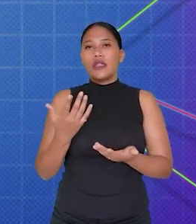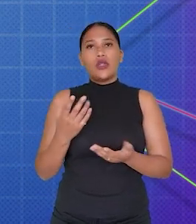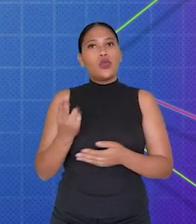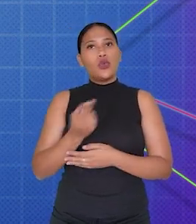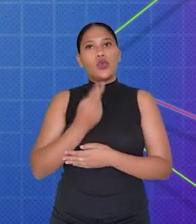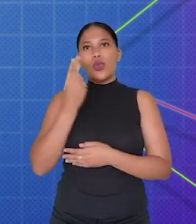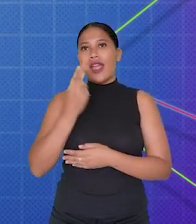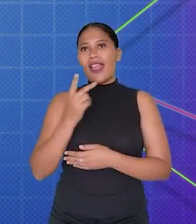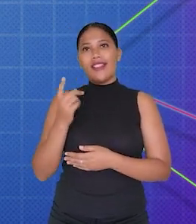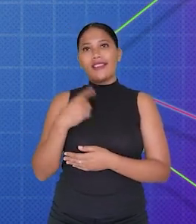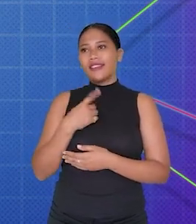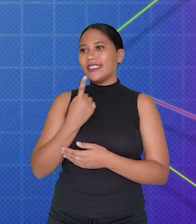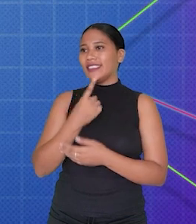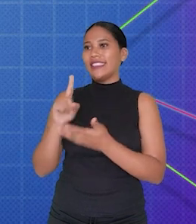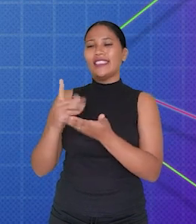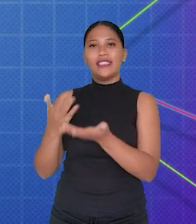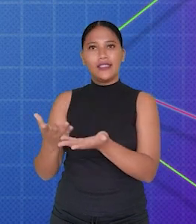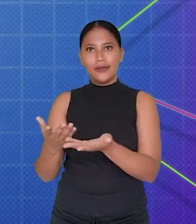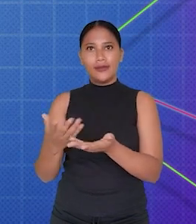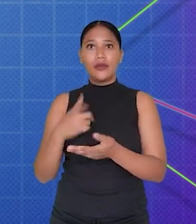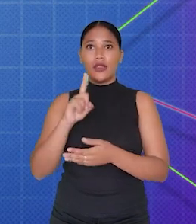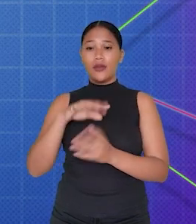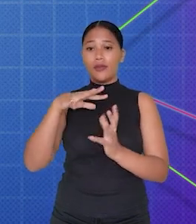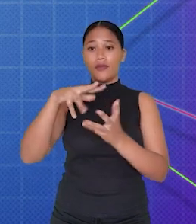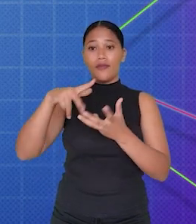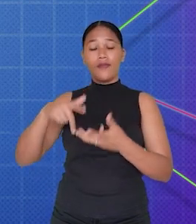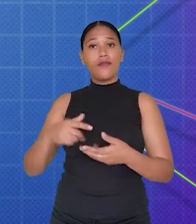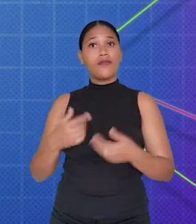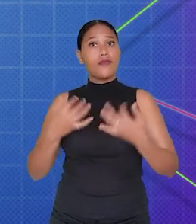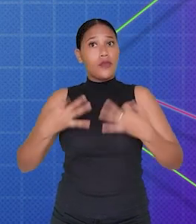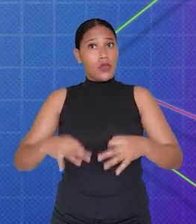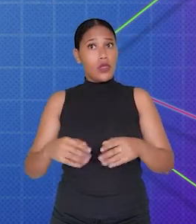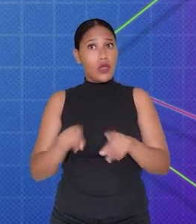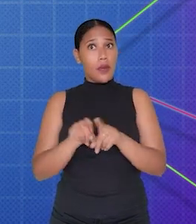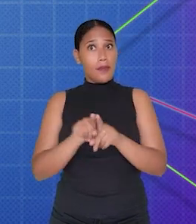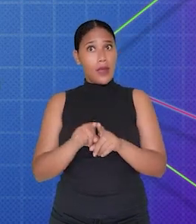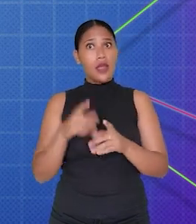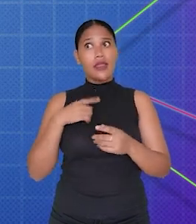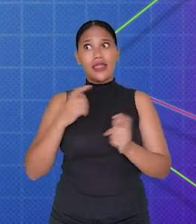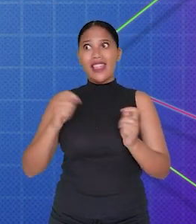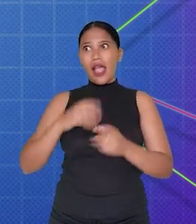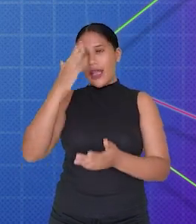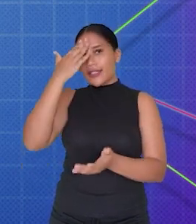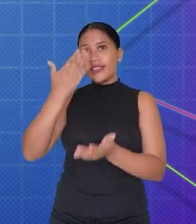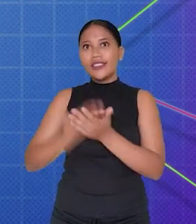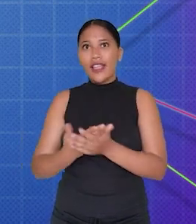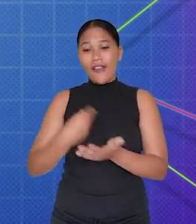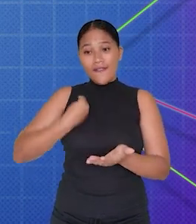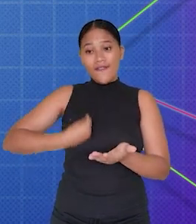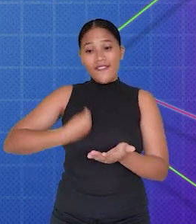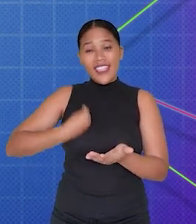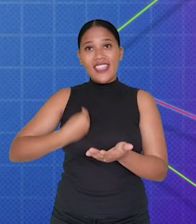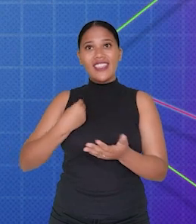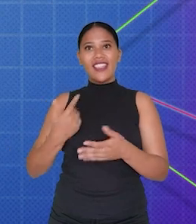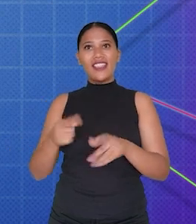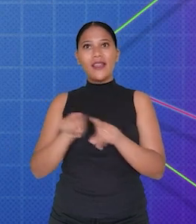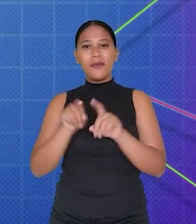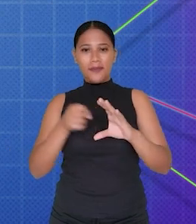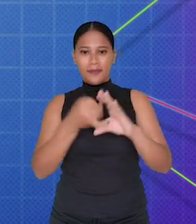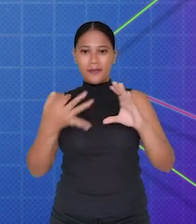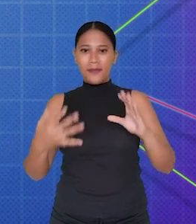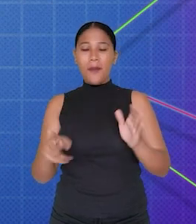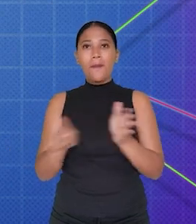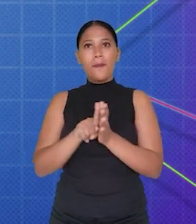inegável. Eles são fundamentais para a criação de um universo mais completo e convincente, dando assim vida e personalidade aos